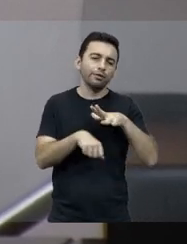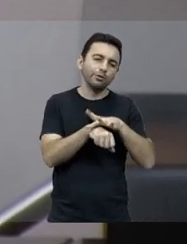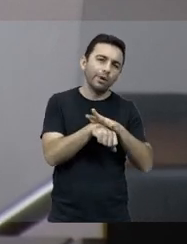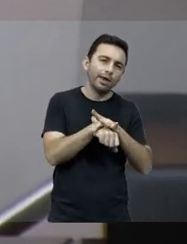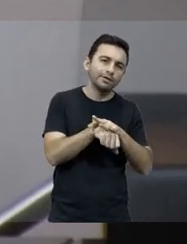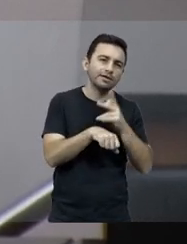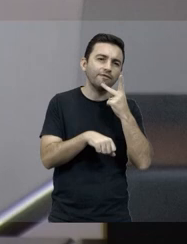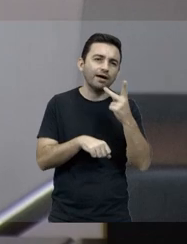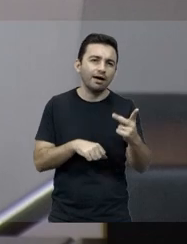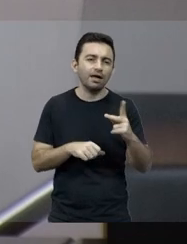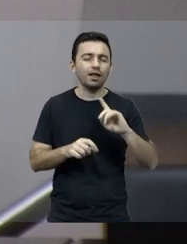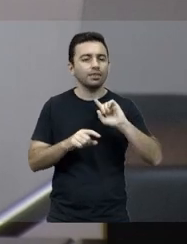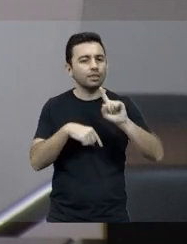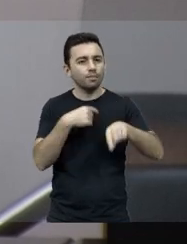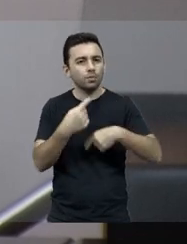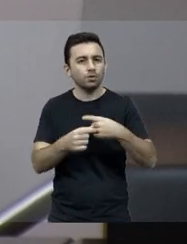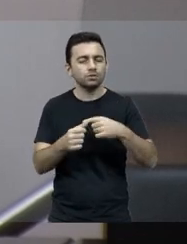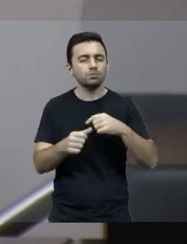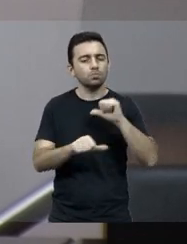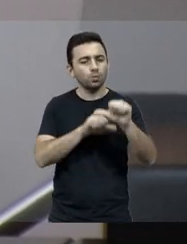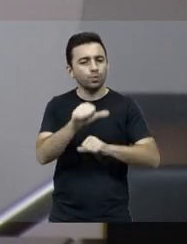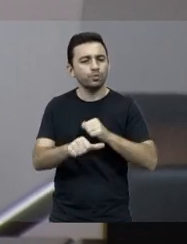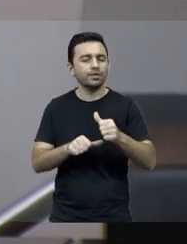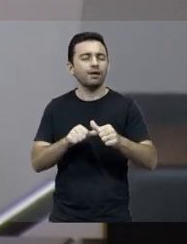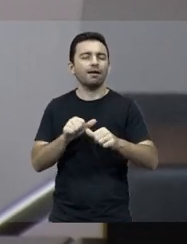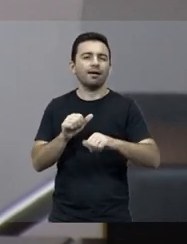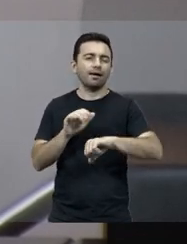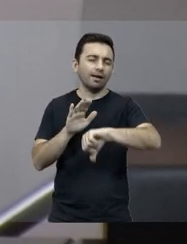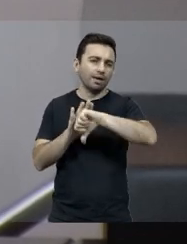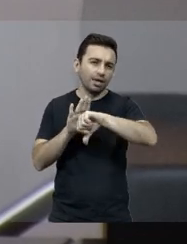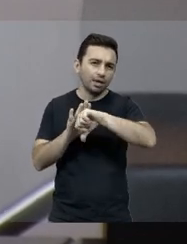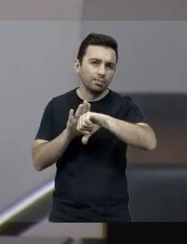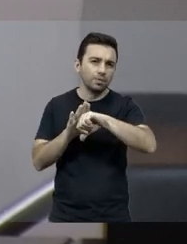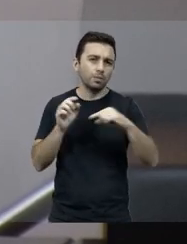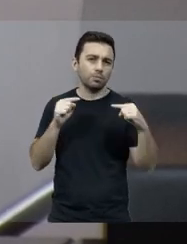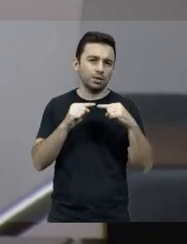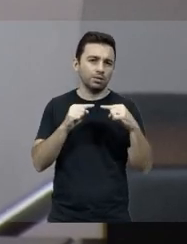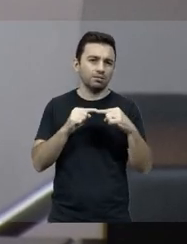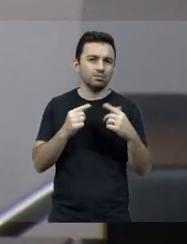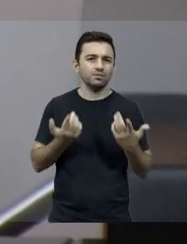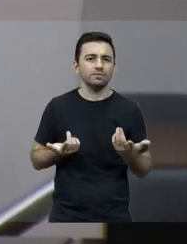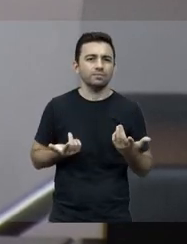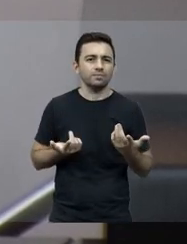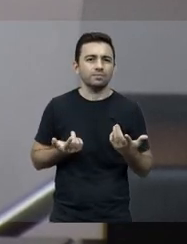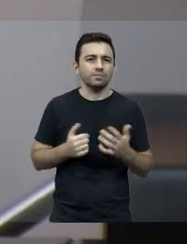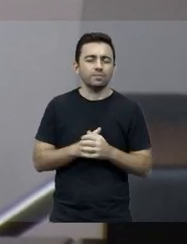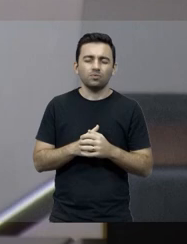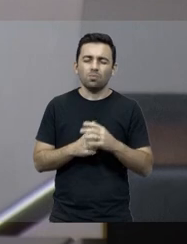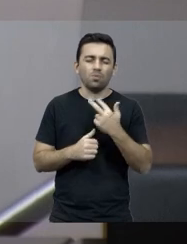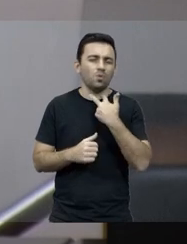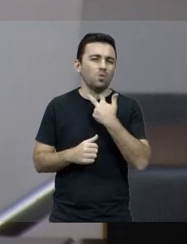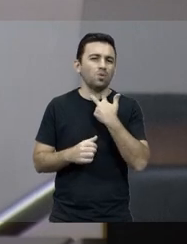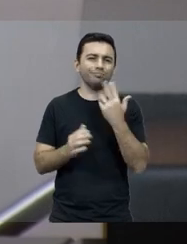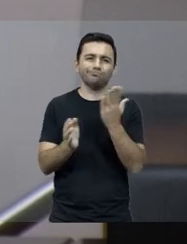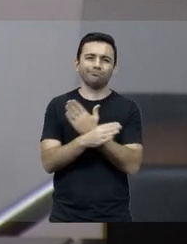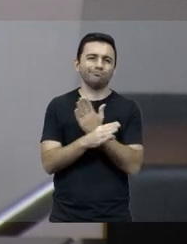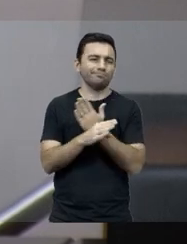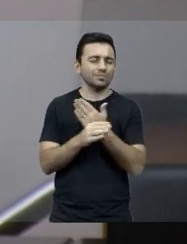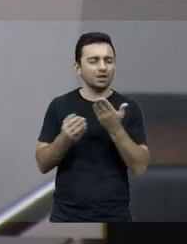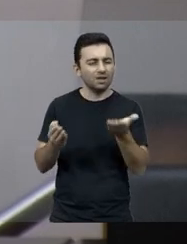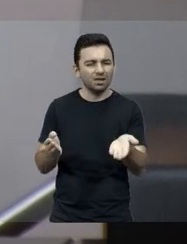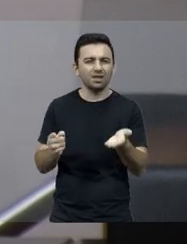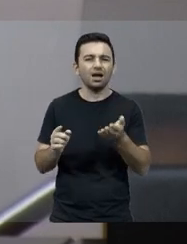que é crime, depois tornam crime dizer que é doença. E nós não podemos, de fato, banalizar a pedofilia,